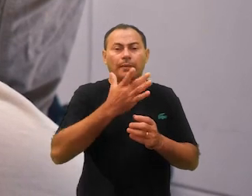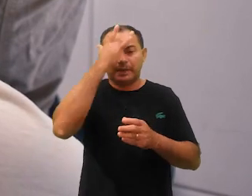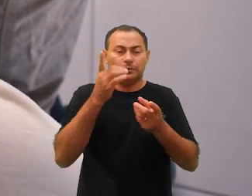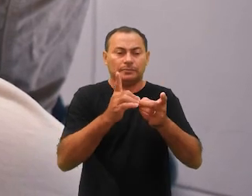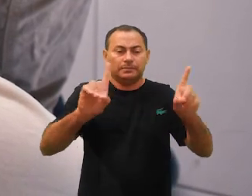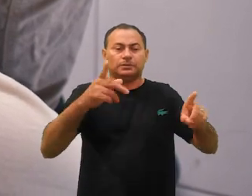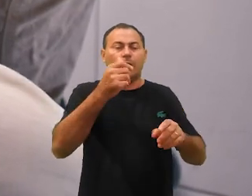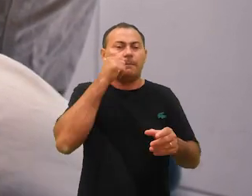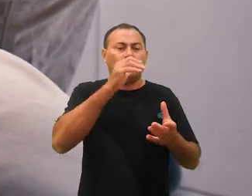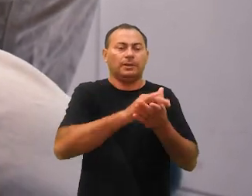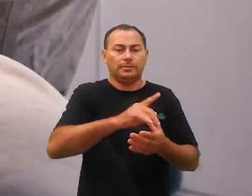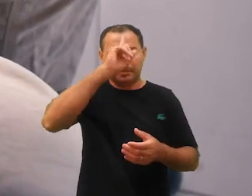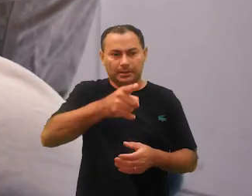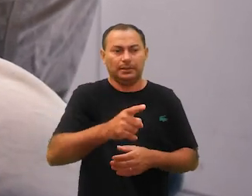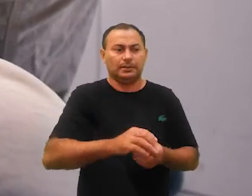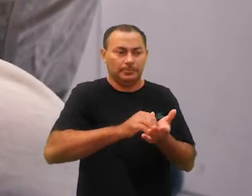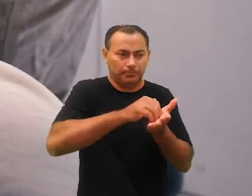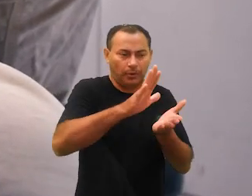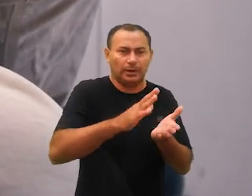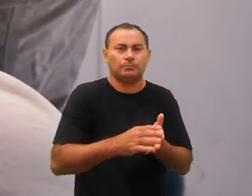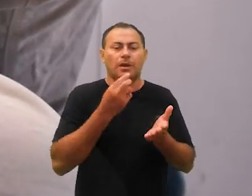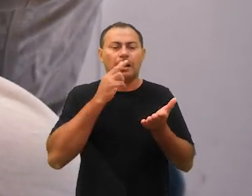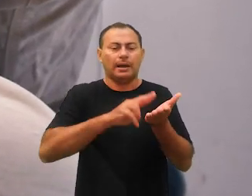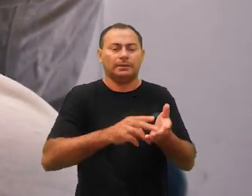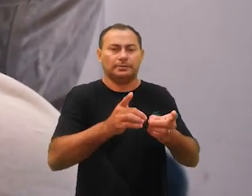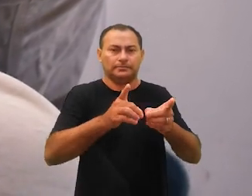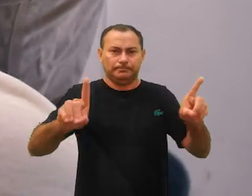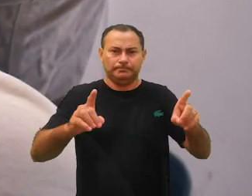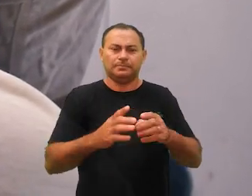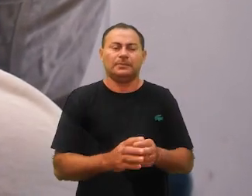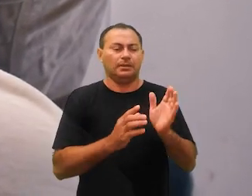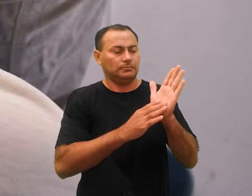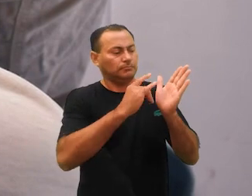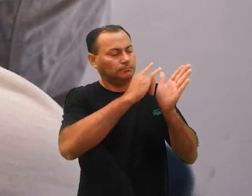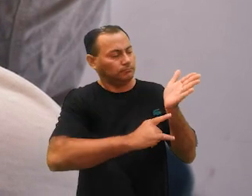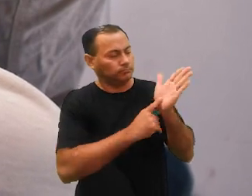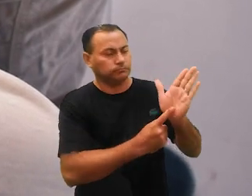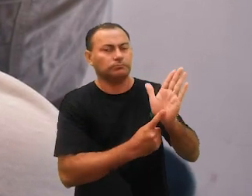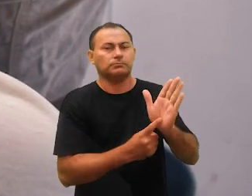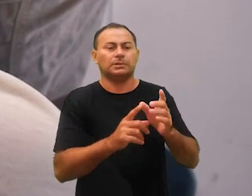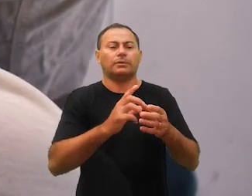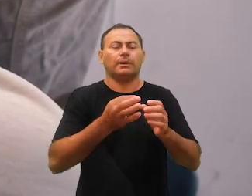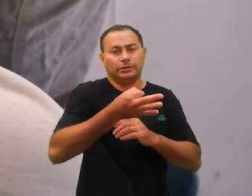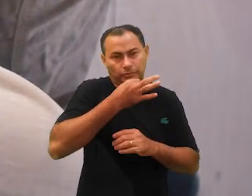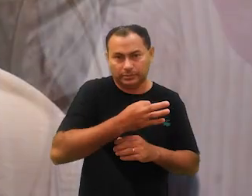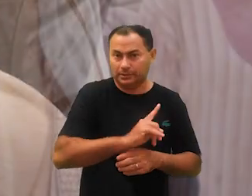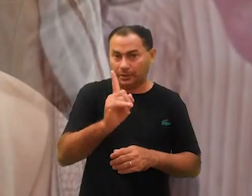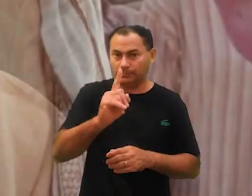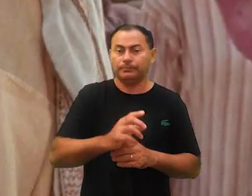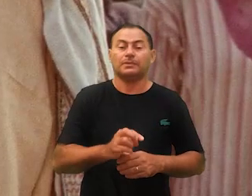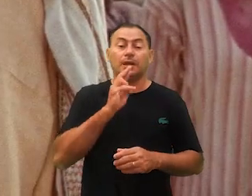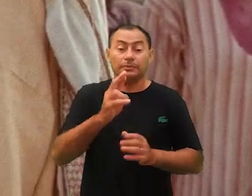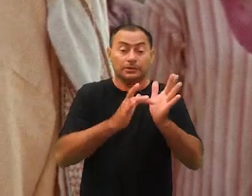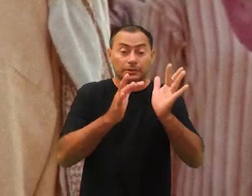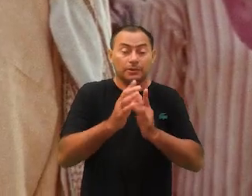povo se divorciasse de suas mulheres, mandando-as embora com uma carta de divórcio que atestava as causas para tal atitude.